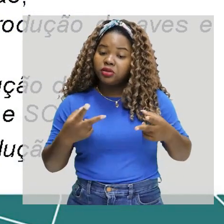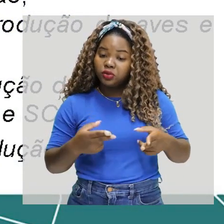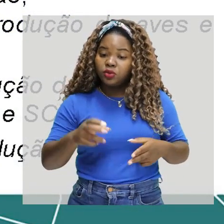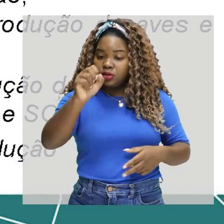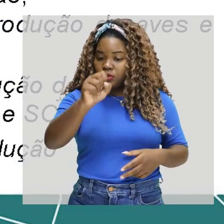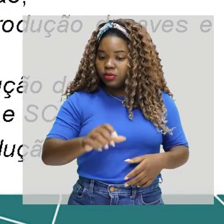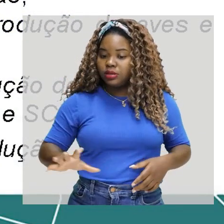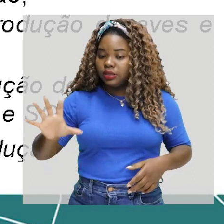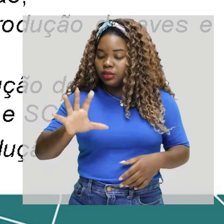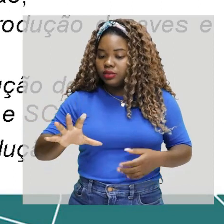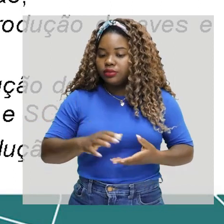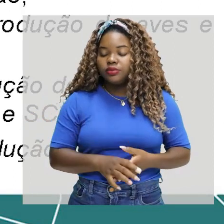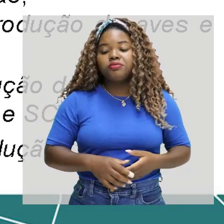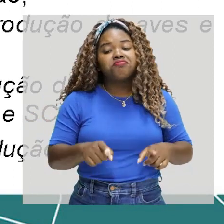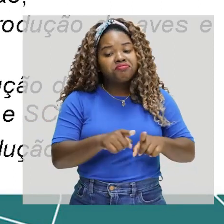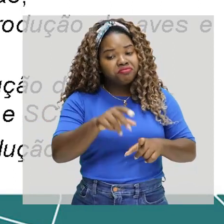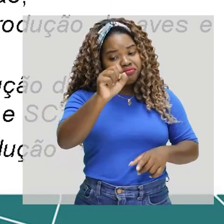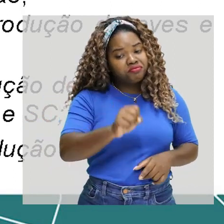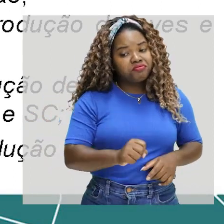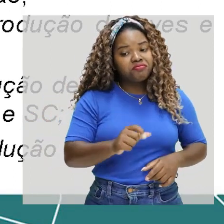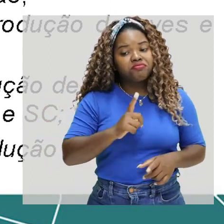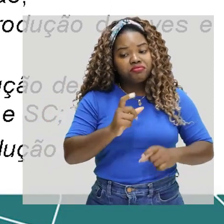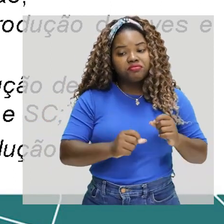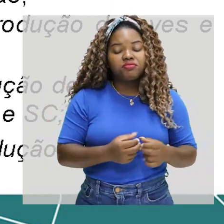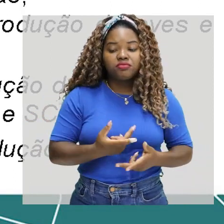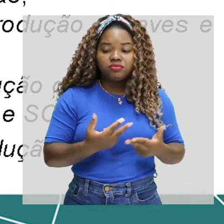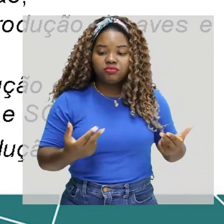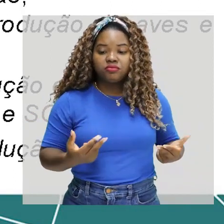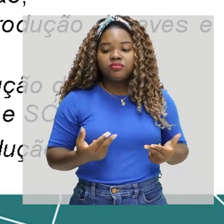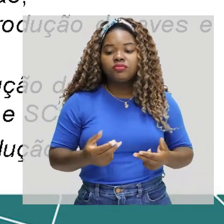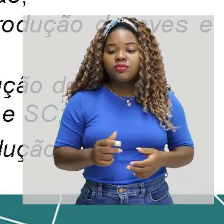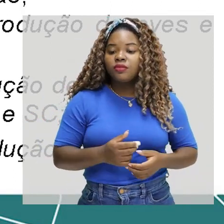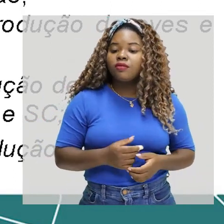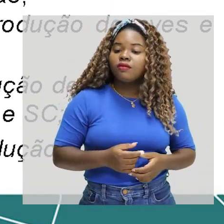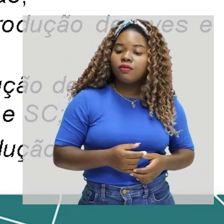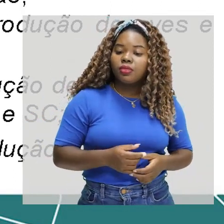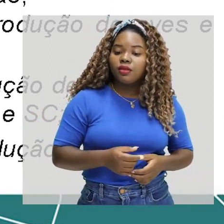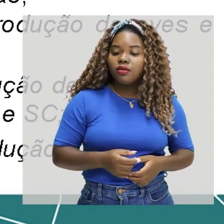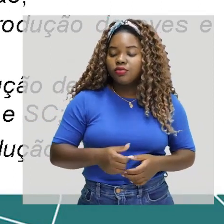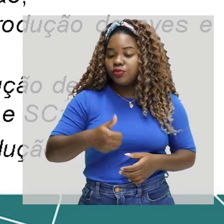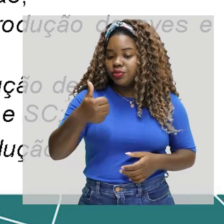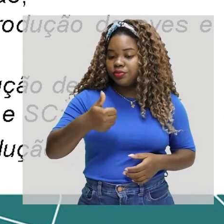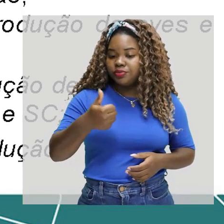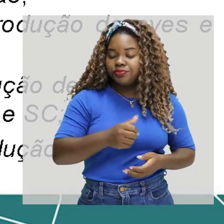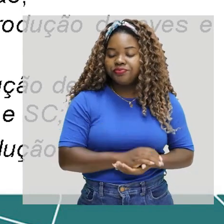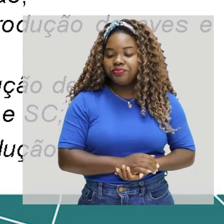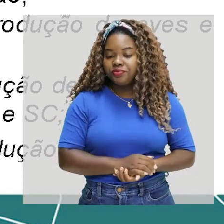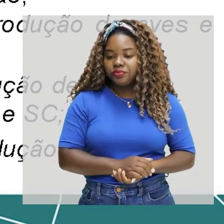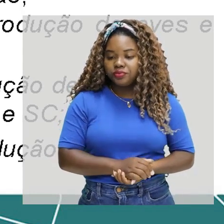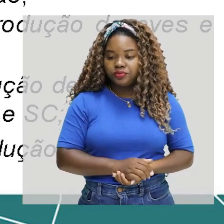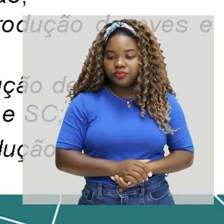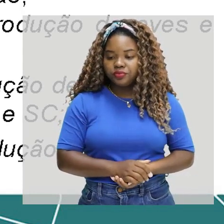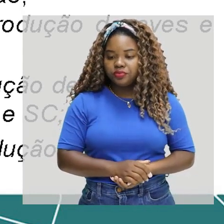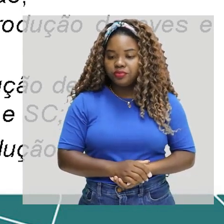sudeste galera o sul ele vai apresentar também uma grande diversidade né em variados setores da sua economia no primeiro setor galera